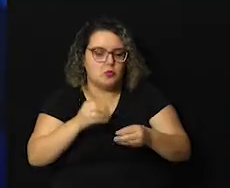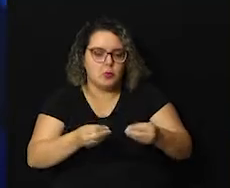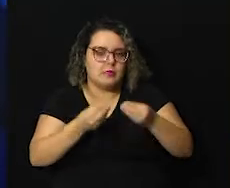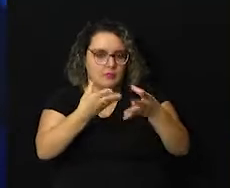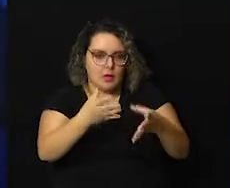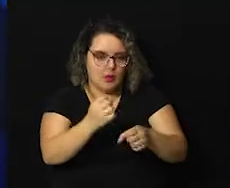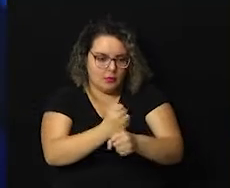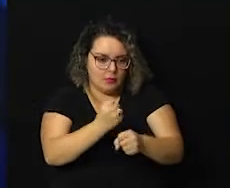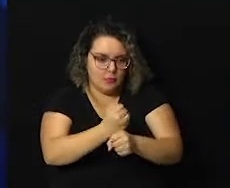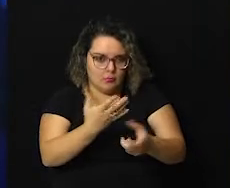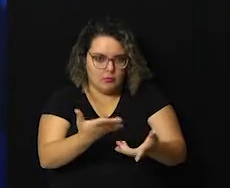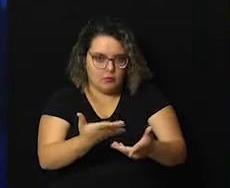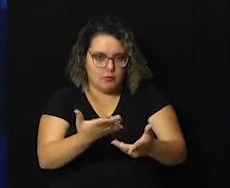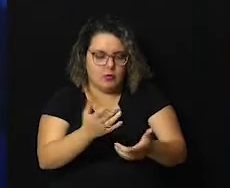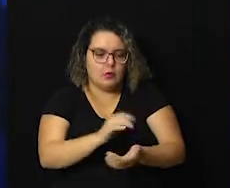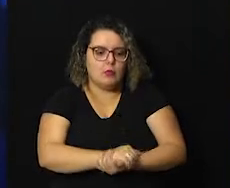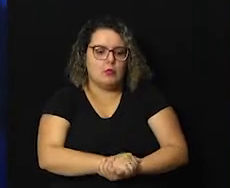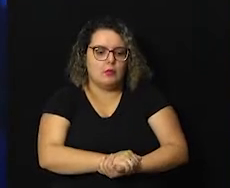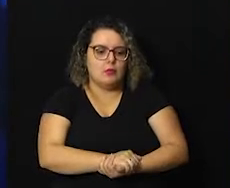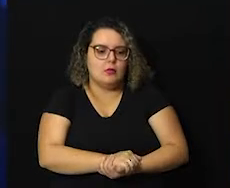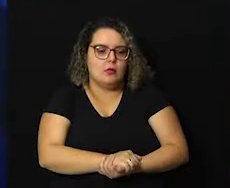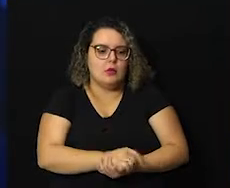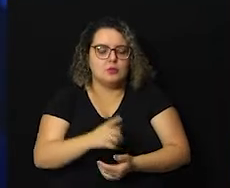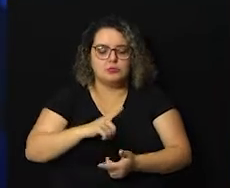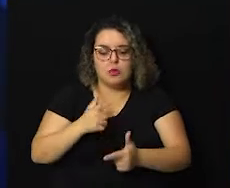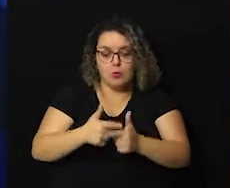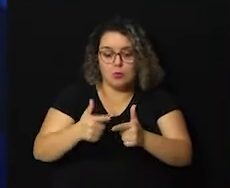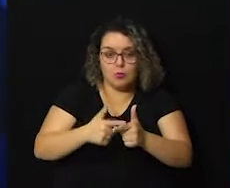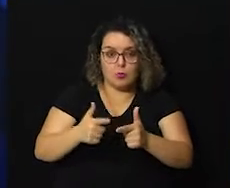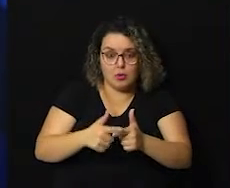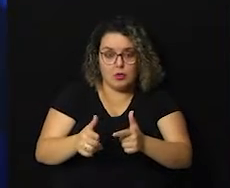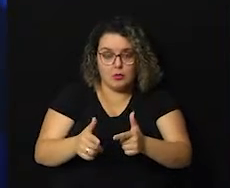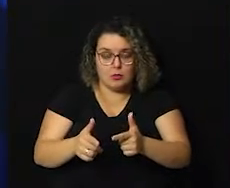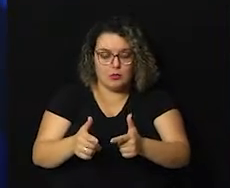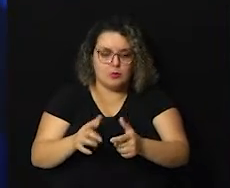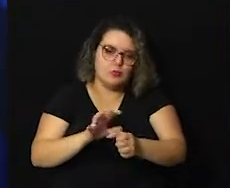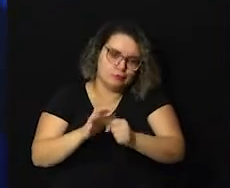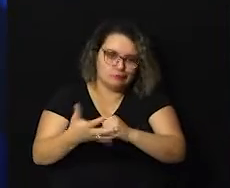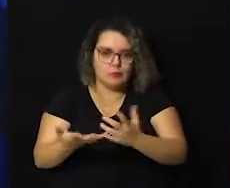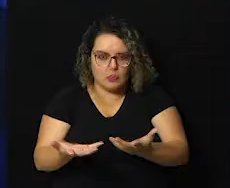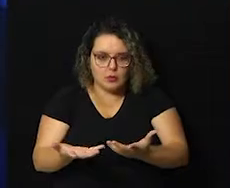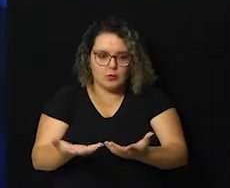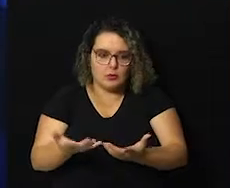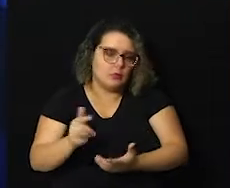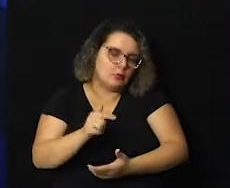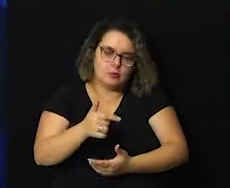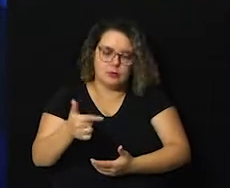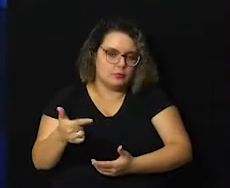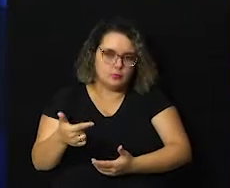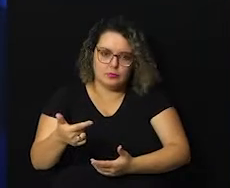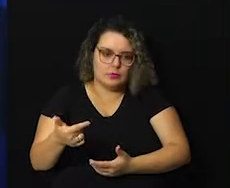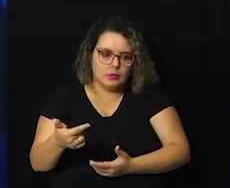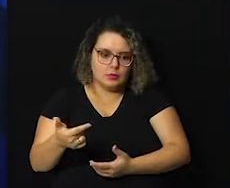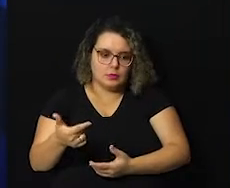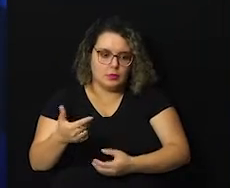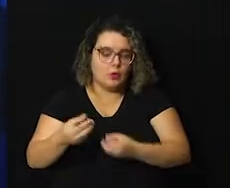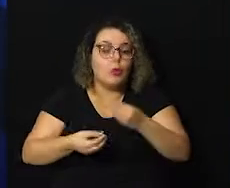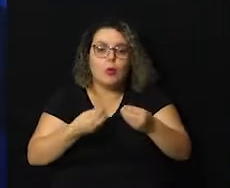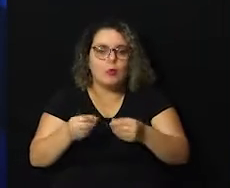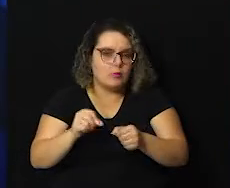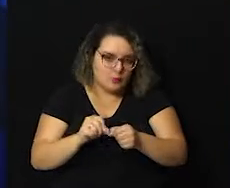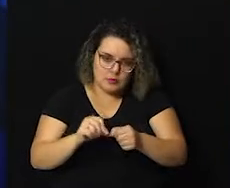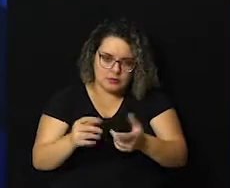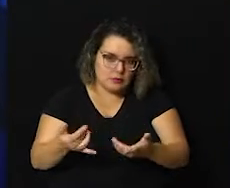que a gente faz esse problema com uma obra mas foi devido ao por vídeo então uma equipe inteira parou e eu não teria aí é